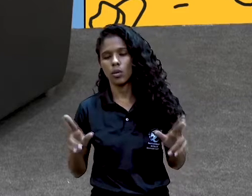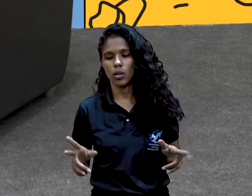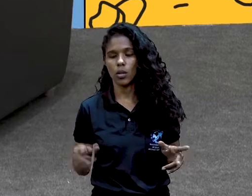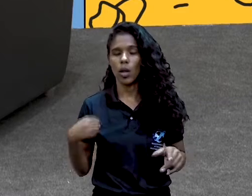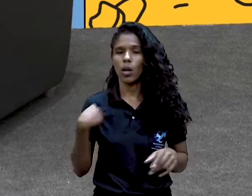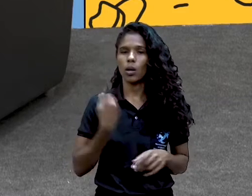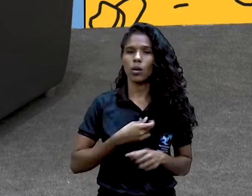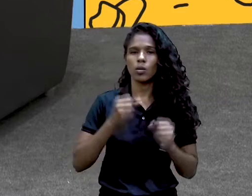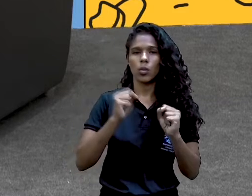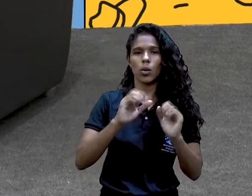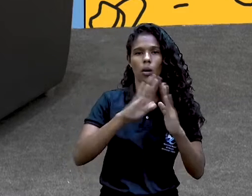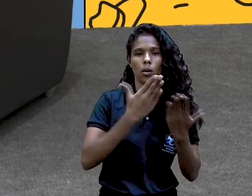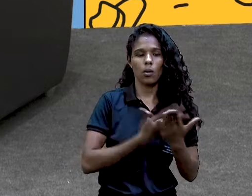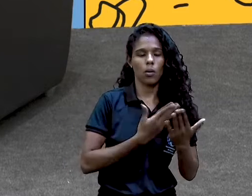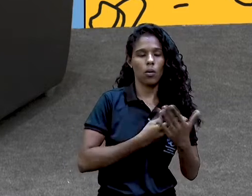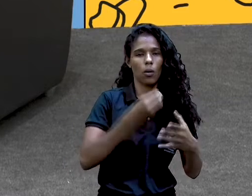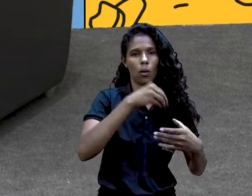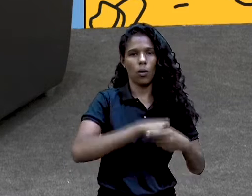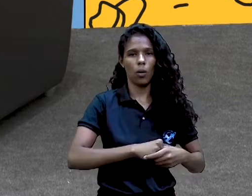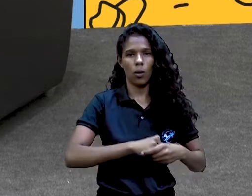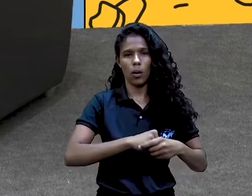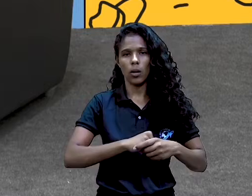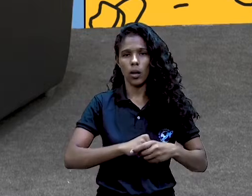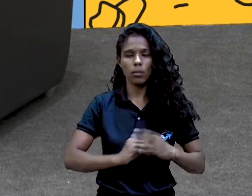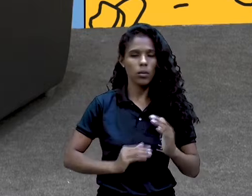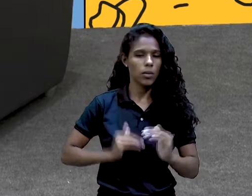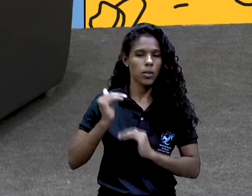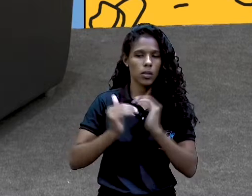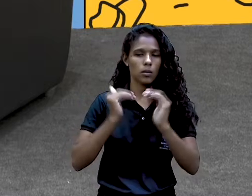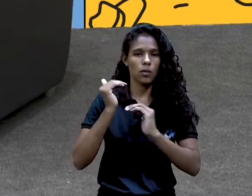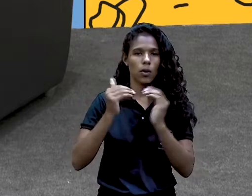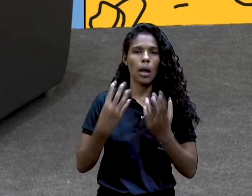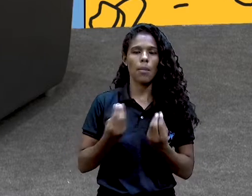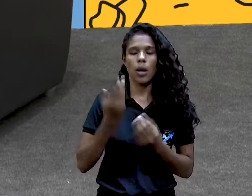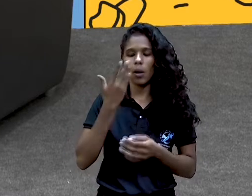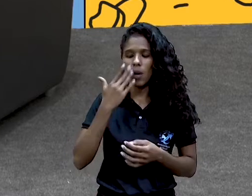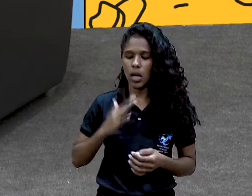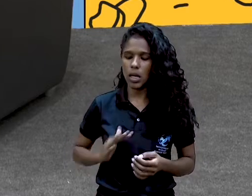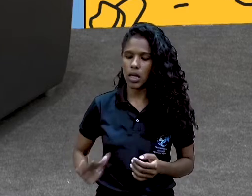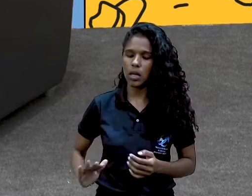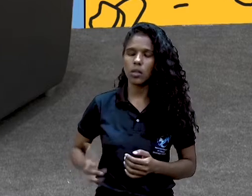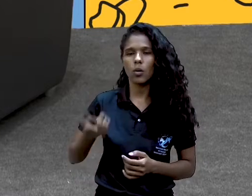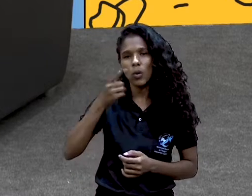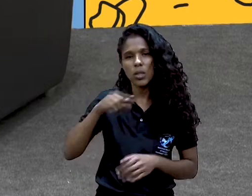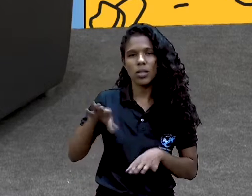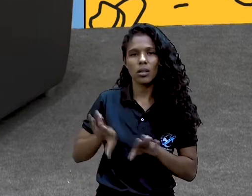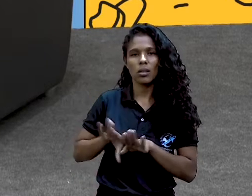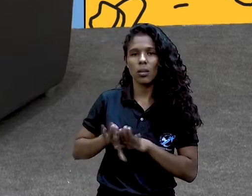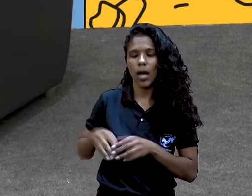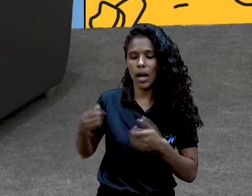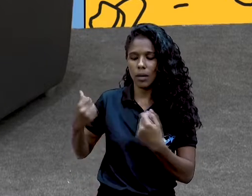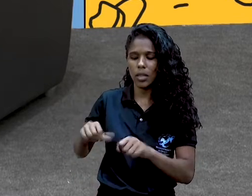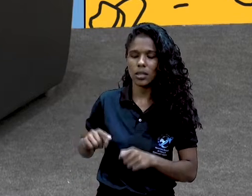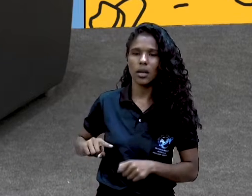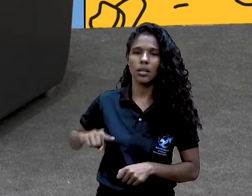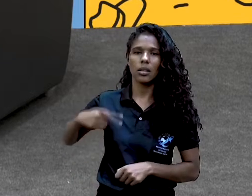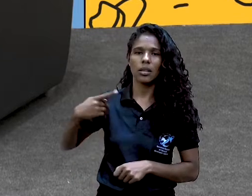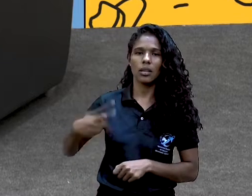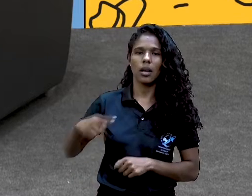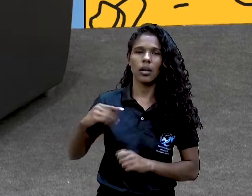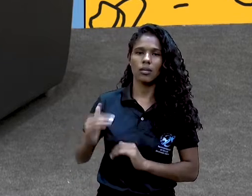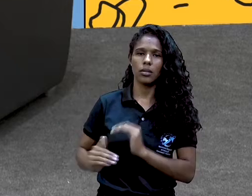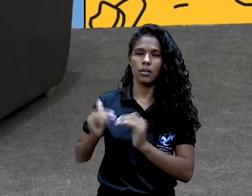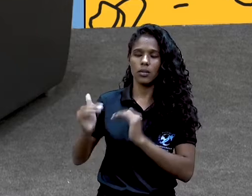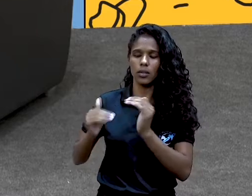no desenvolvimento do empreendedorismo, principalmente na educação infantil. Quando falamos de